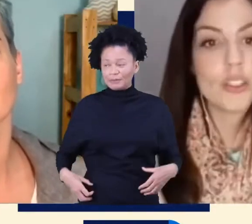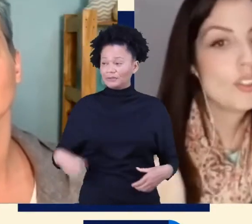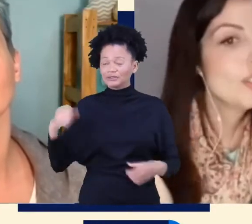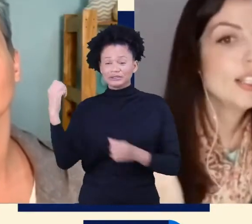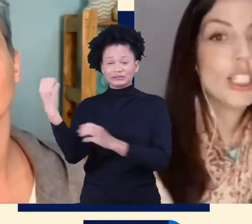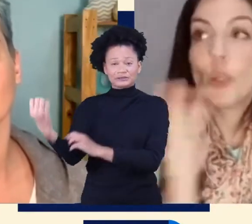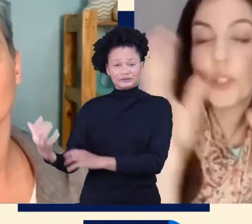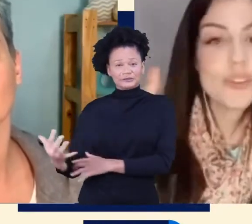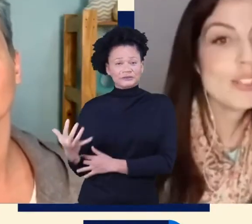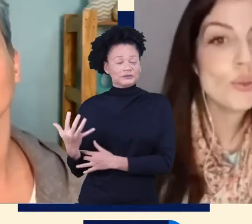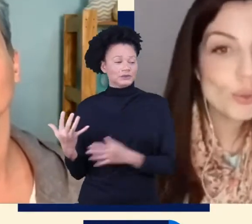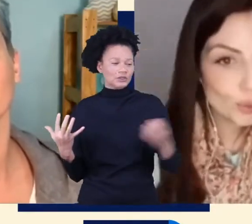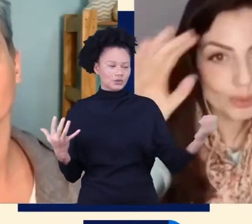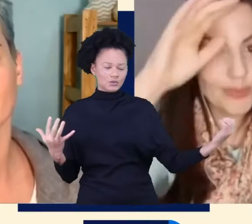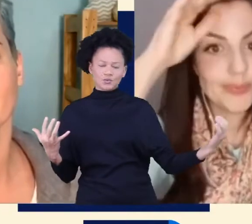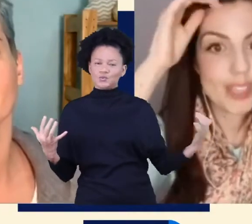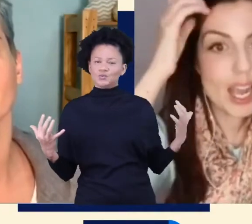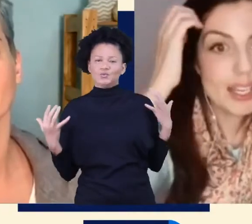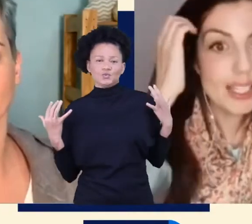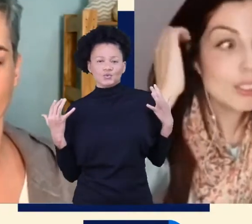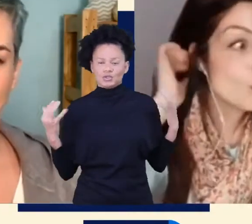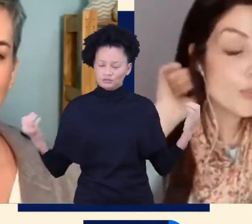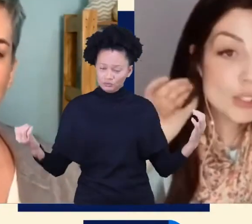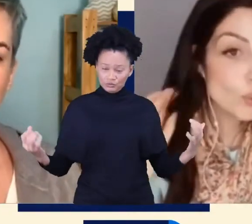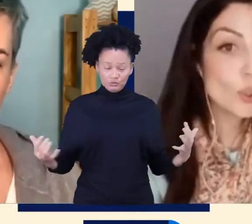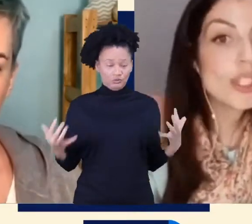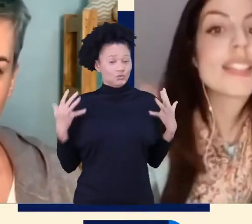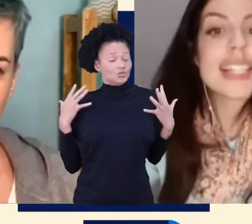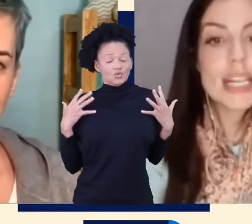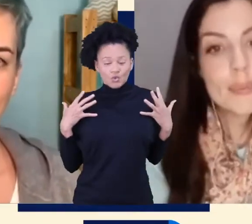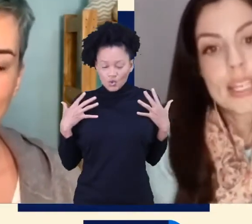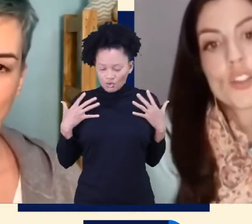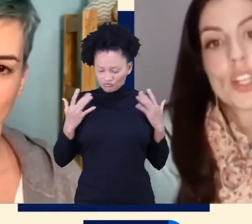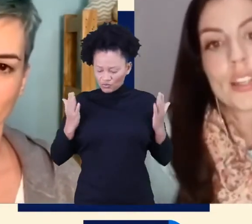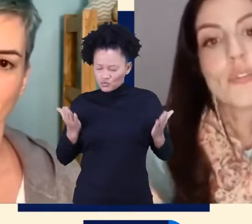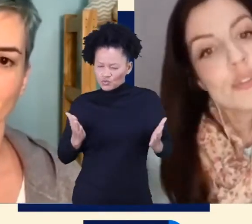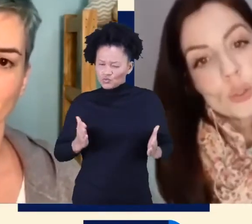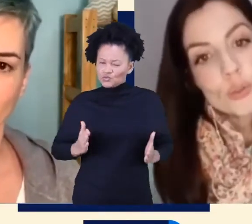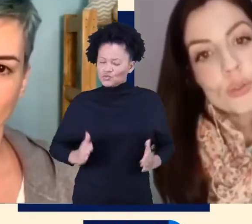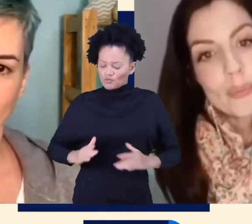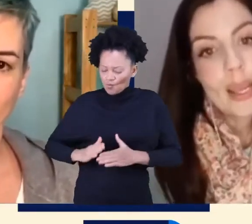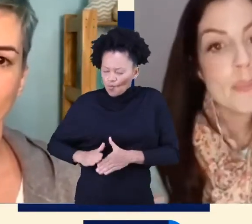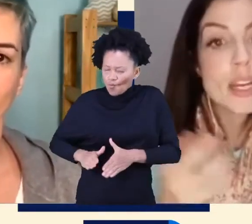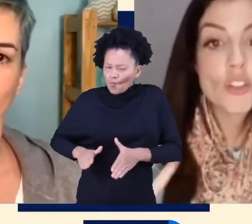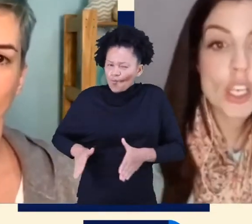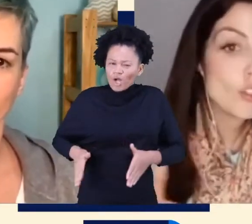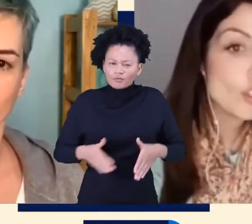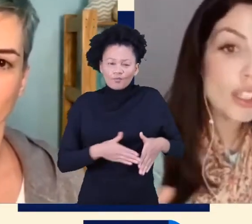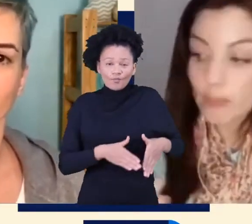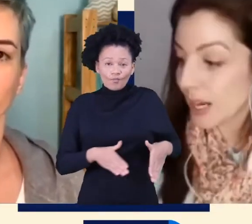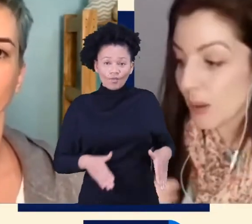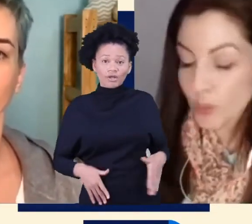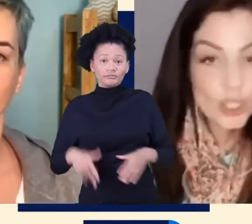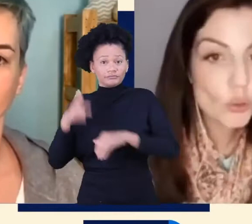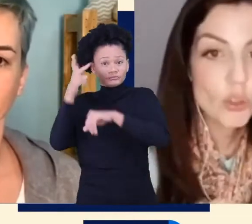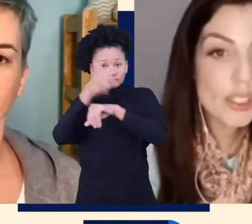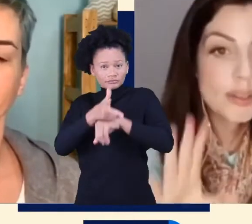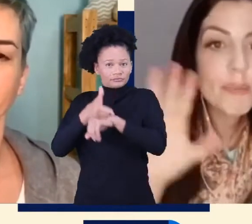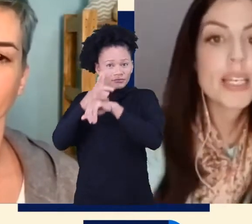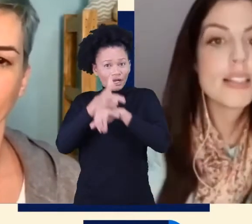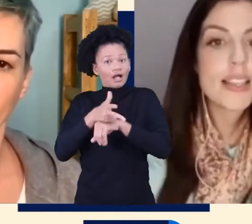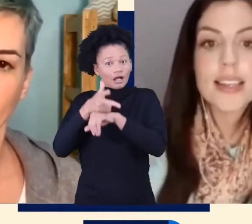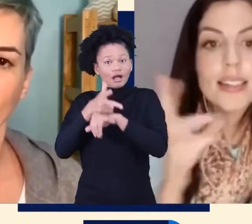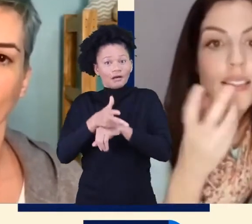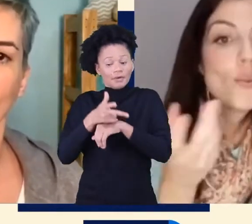luz, gente, luz faz tudo, tá? Luz faz tudo. As câmeras já têm filtro também pra gente, para os